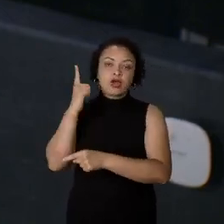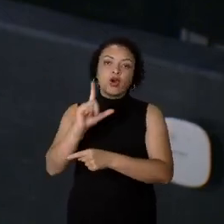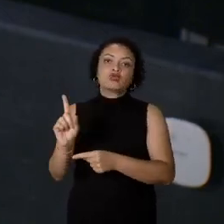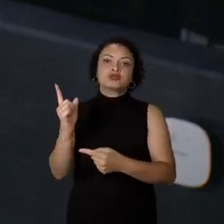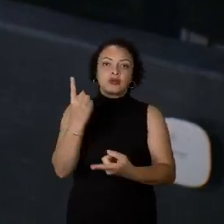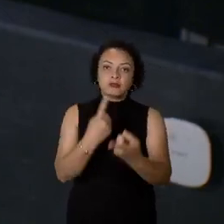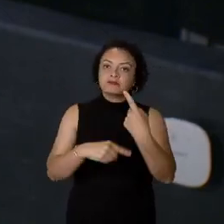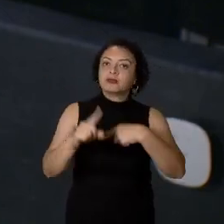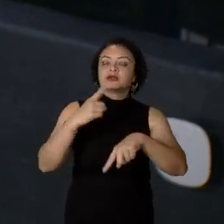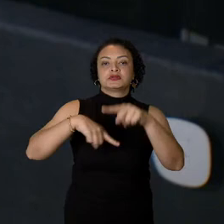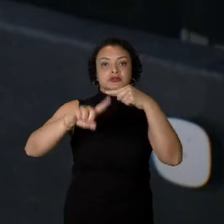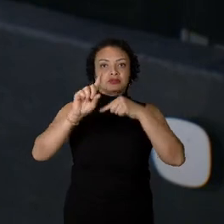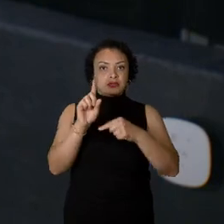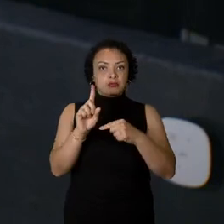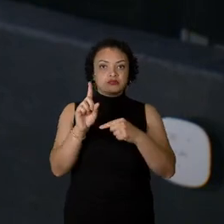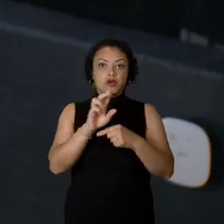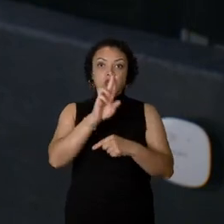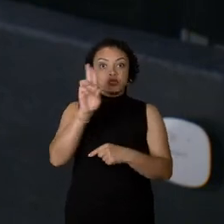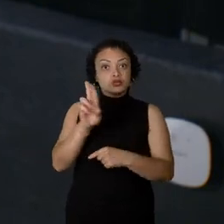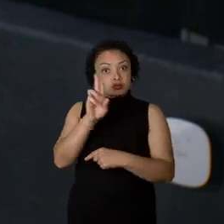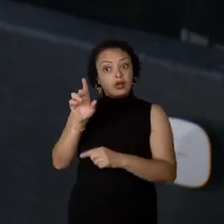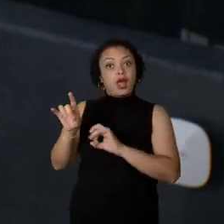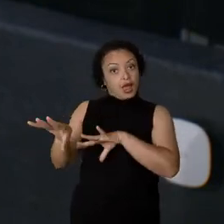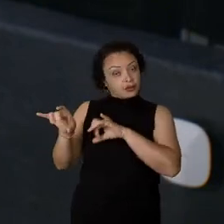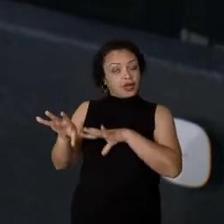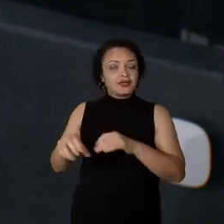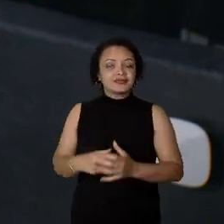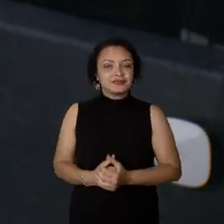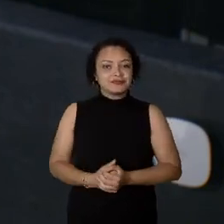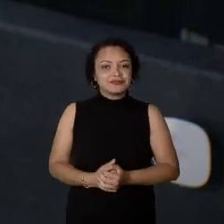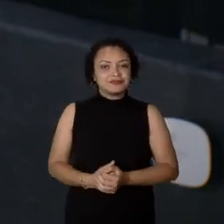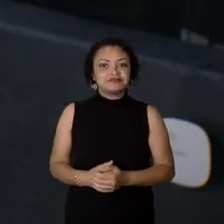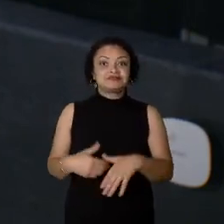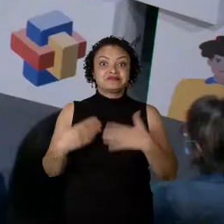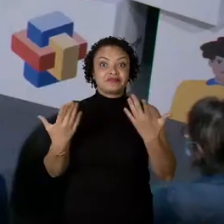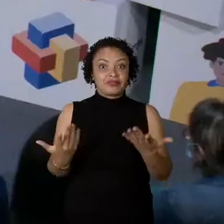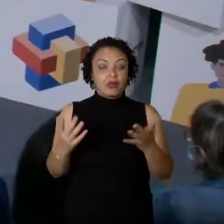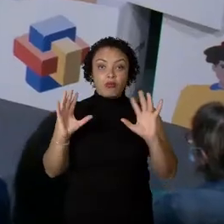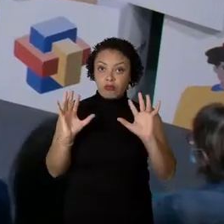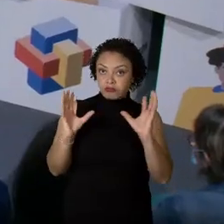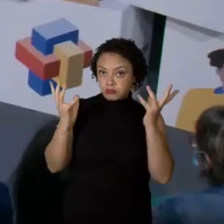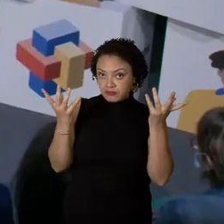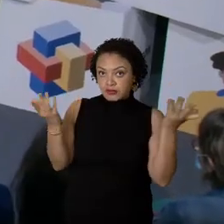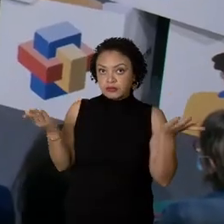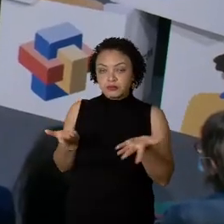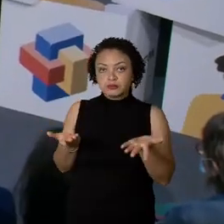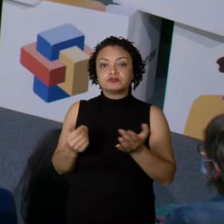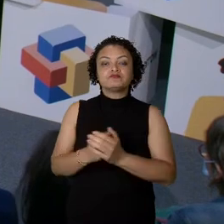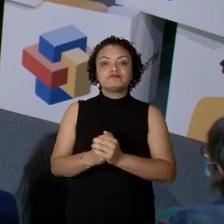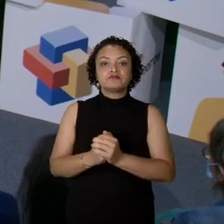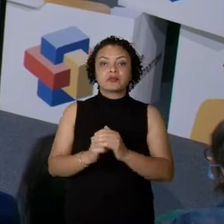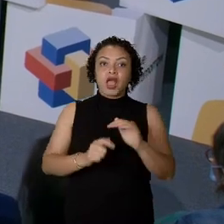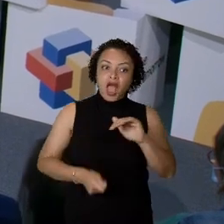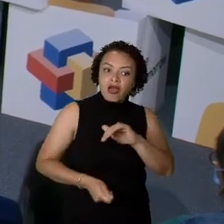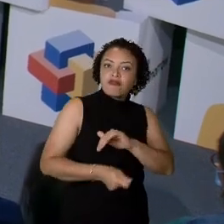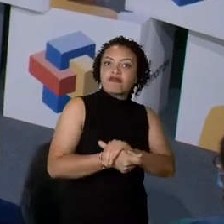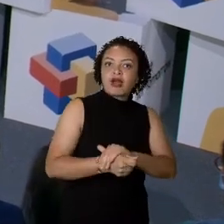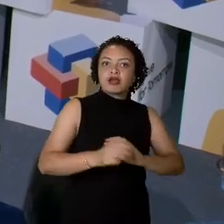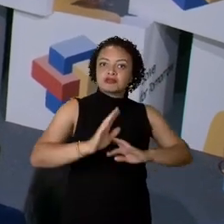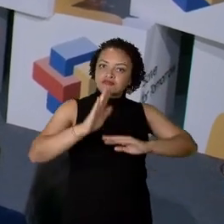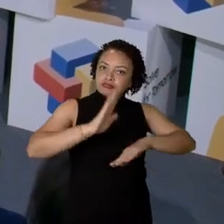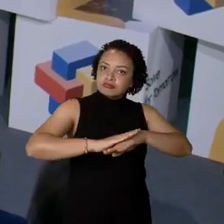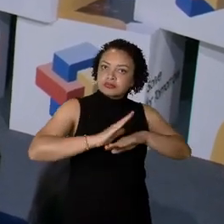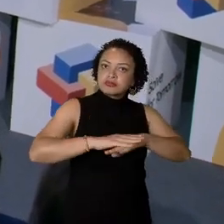pleno potencial por meio da educação. Com o Soul for Tomorrow, investimos em ações que impulsionem